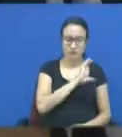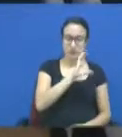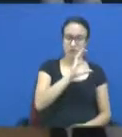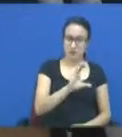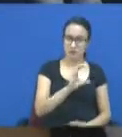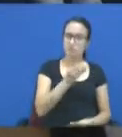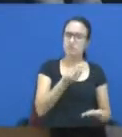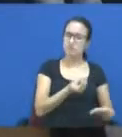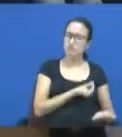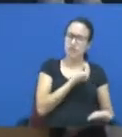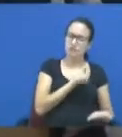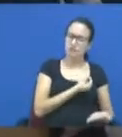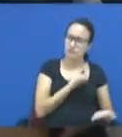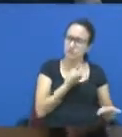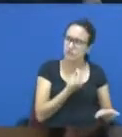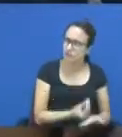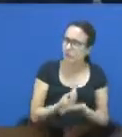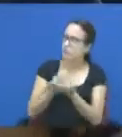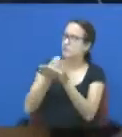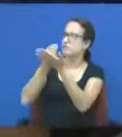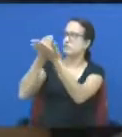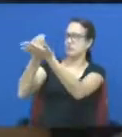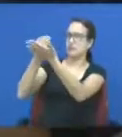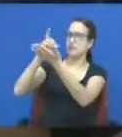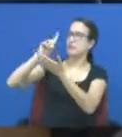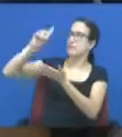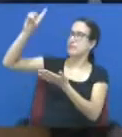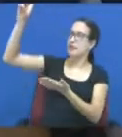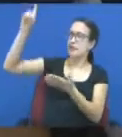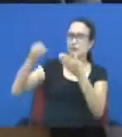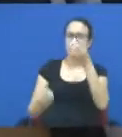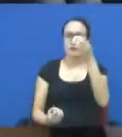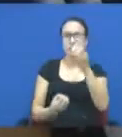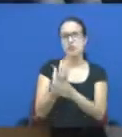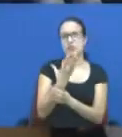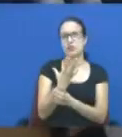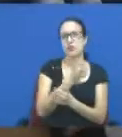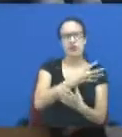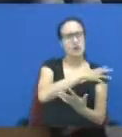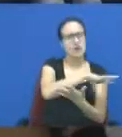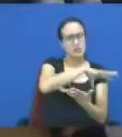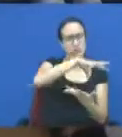O cristão reconhece que Deus é o Criador e mantenedor